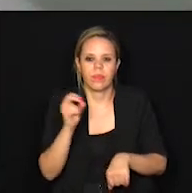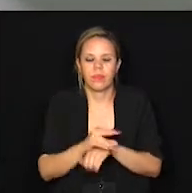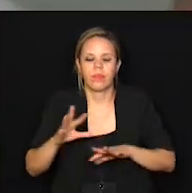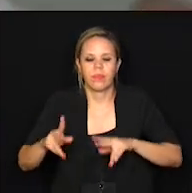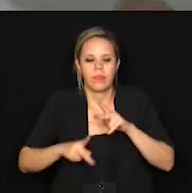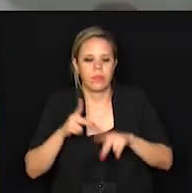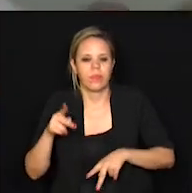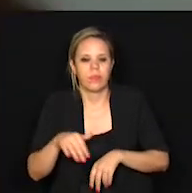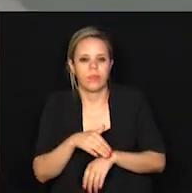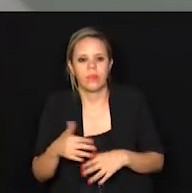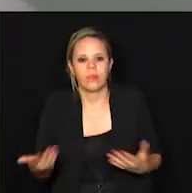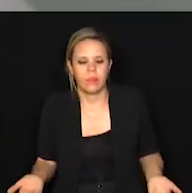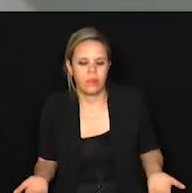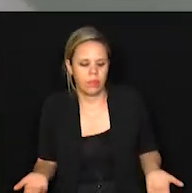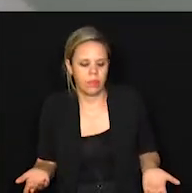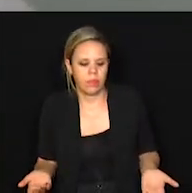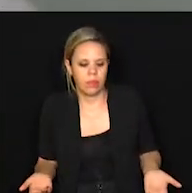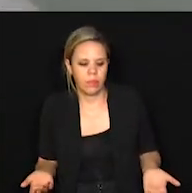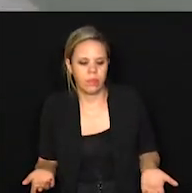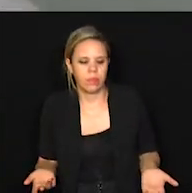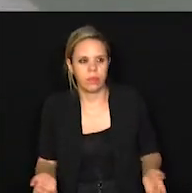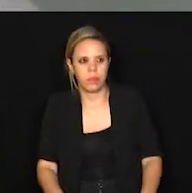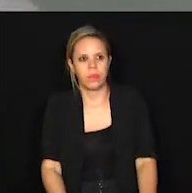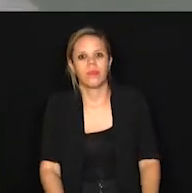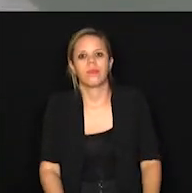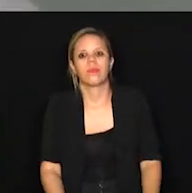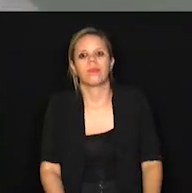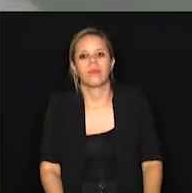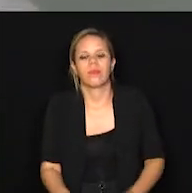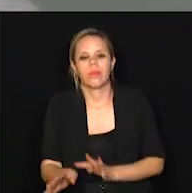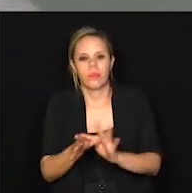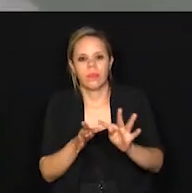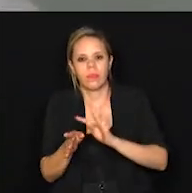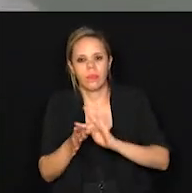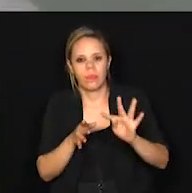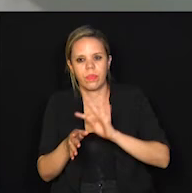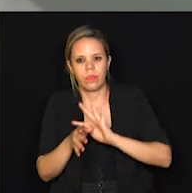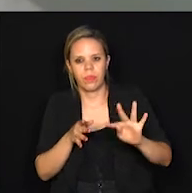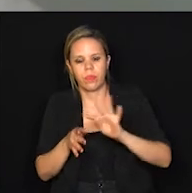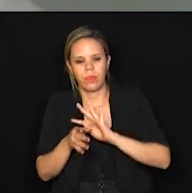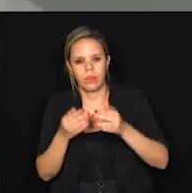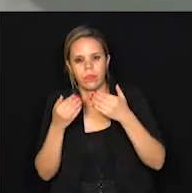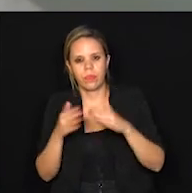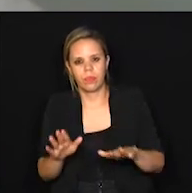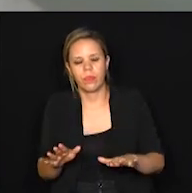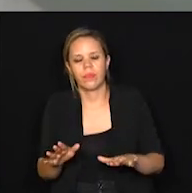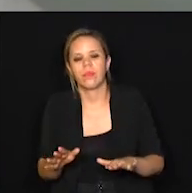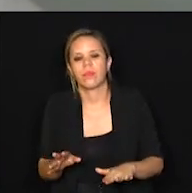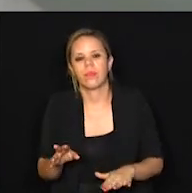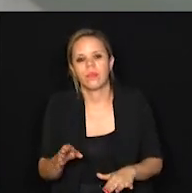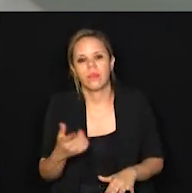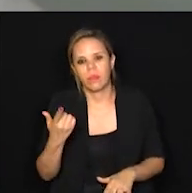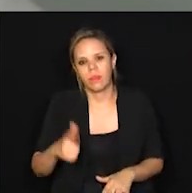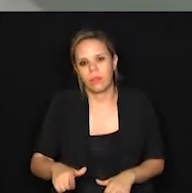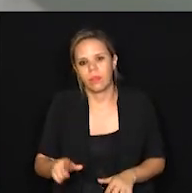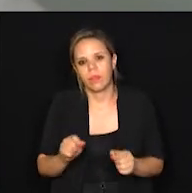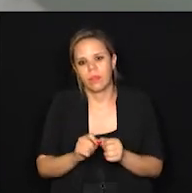alunos? Porque nesse momento é possível receber alunos depois do que